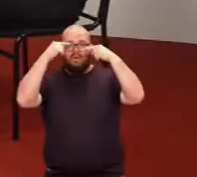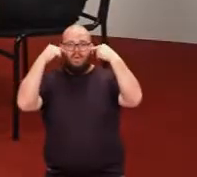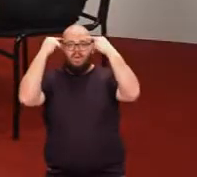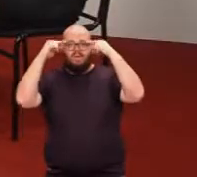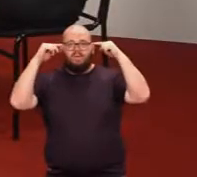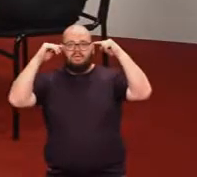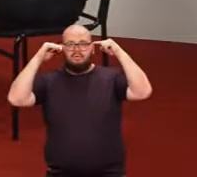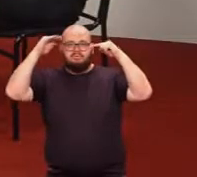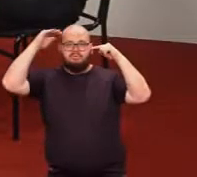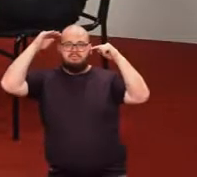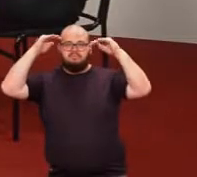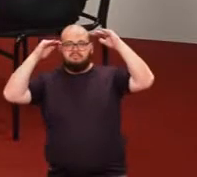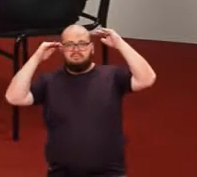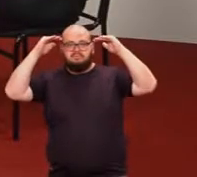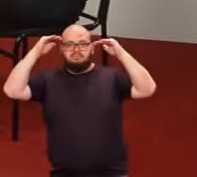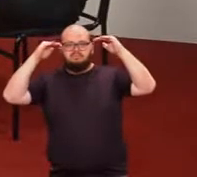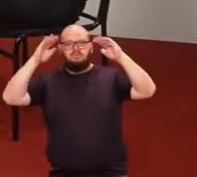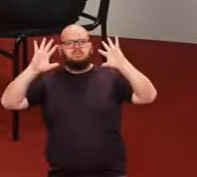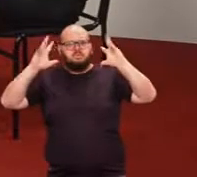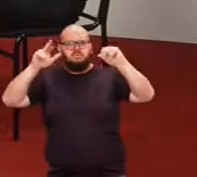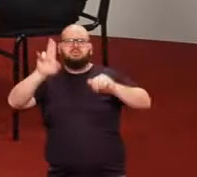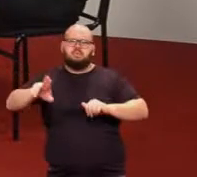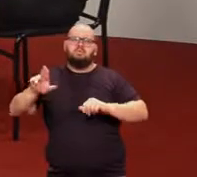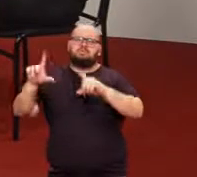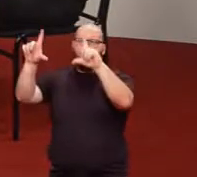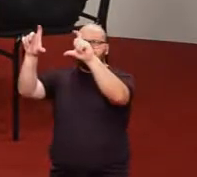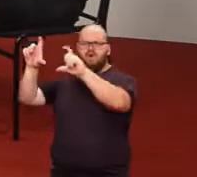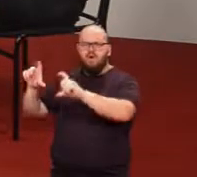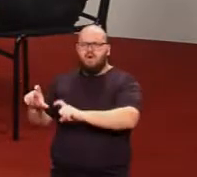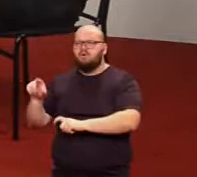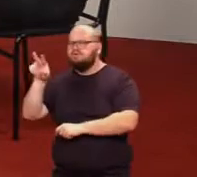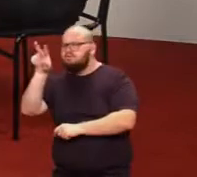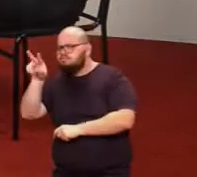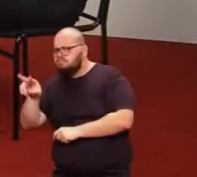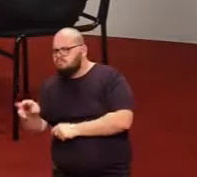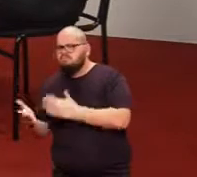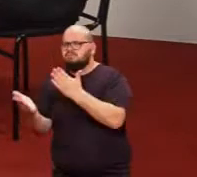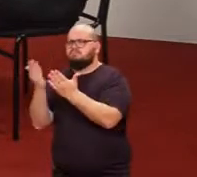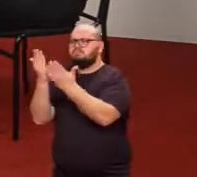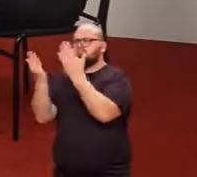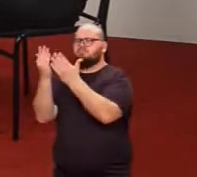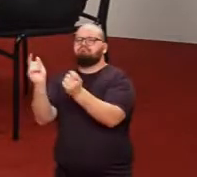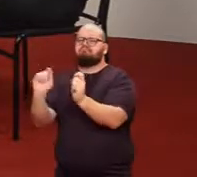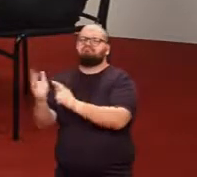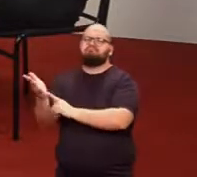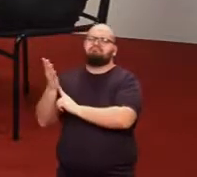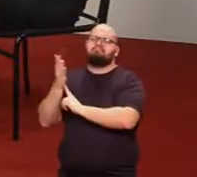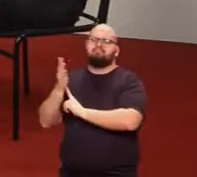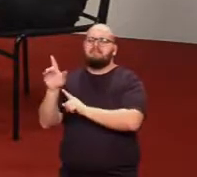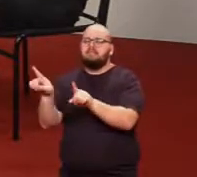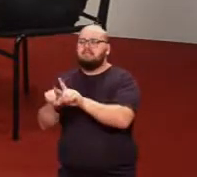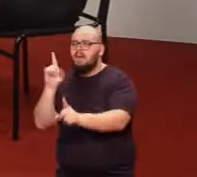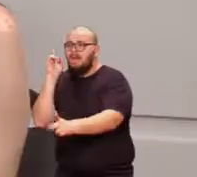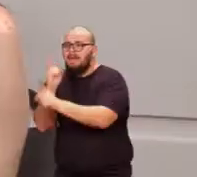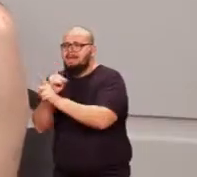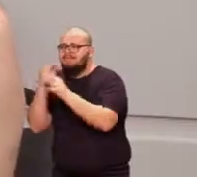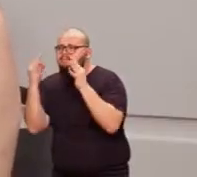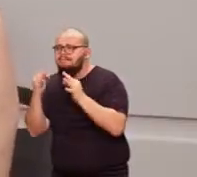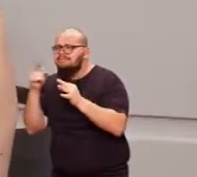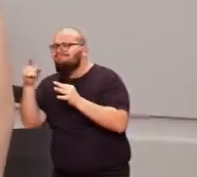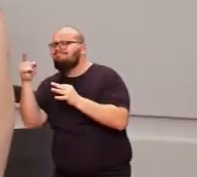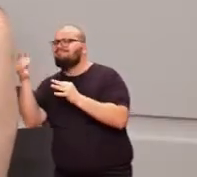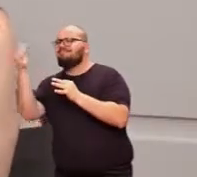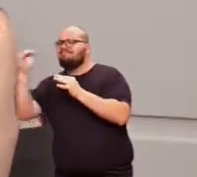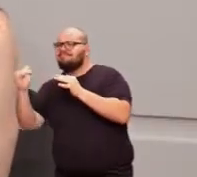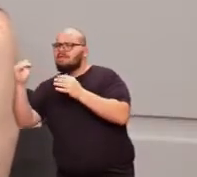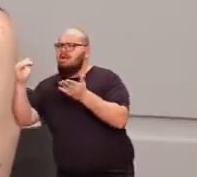verdade, é tudo trabalhado através de imagens fotográficas. E depois, de alguma forma, a gente acaba mostrando e identificando essas análises da simetria